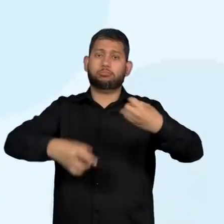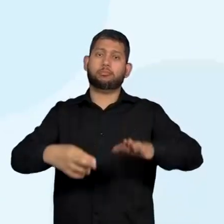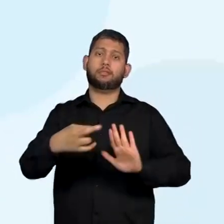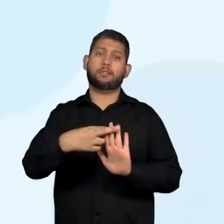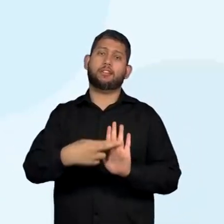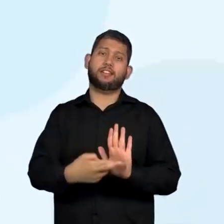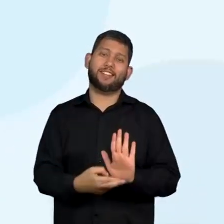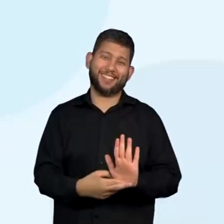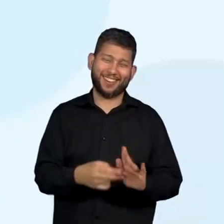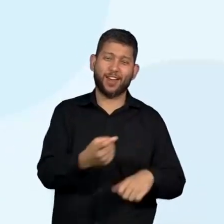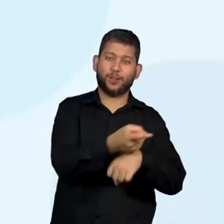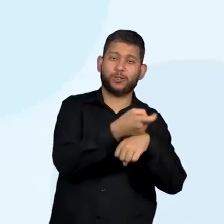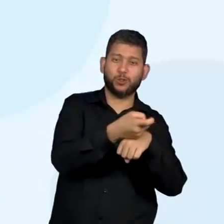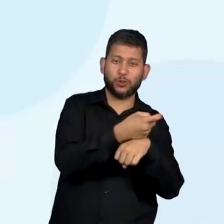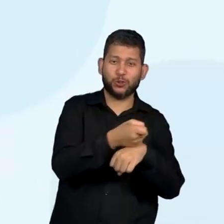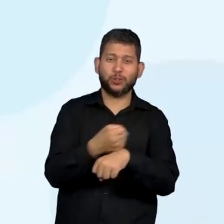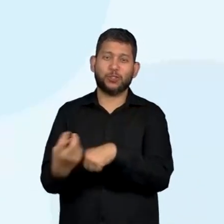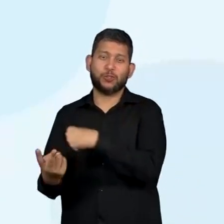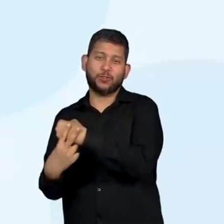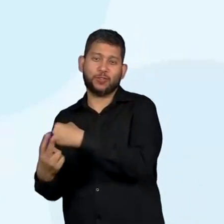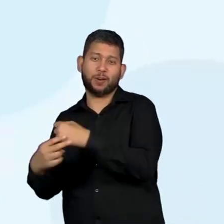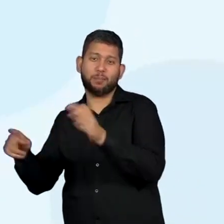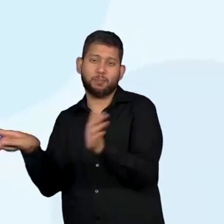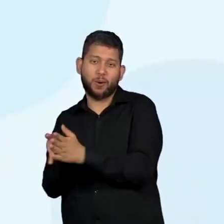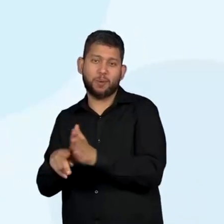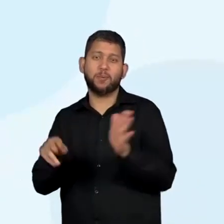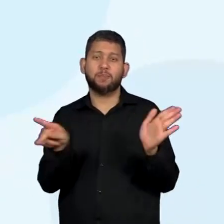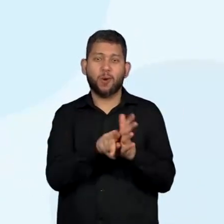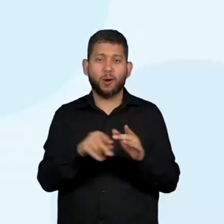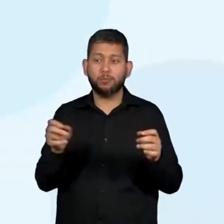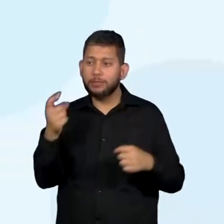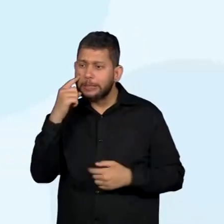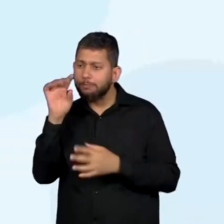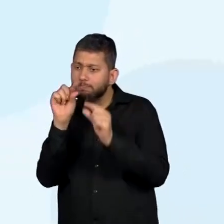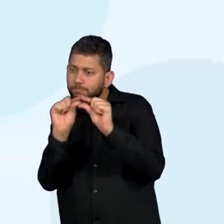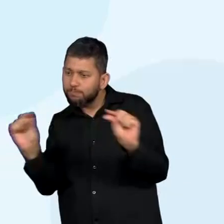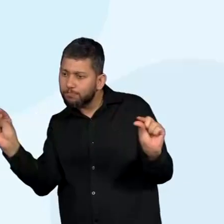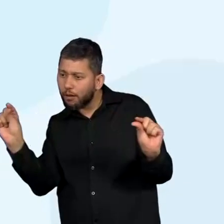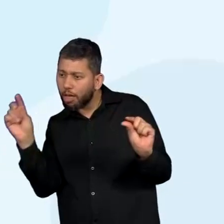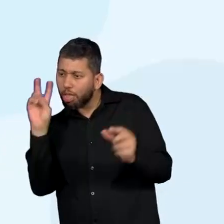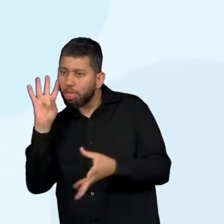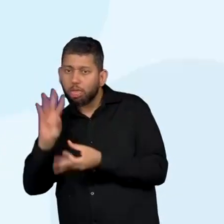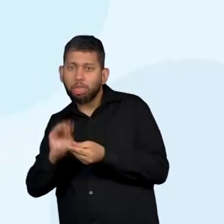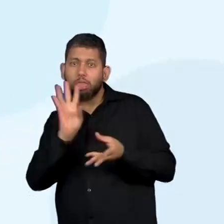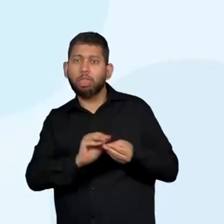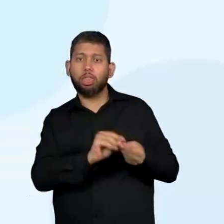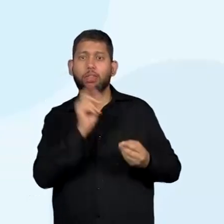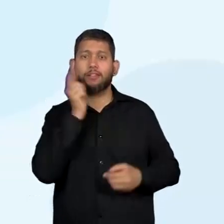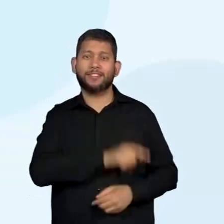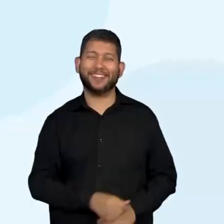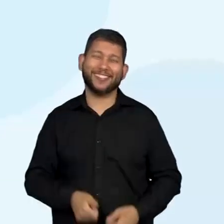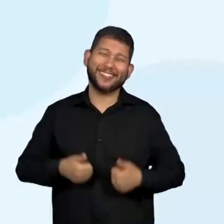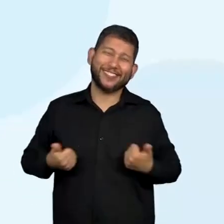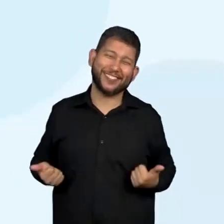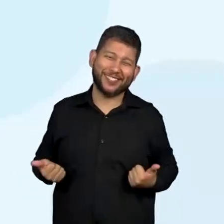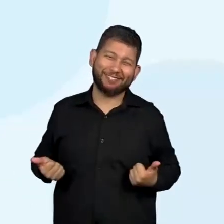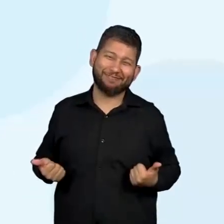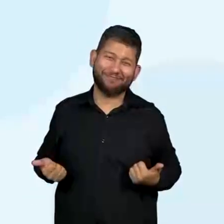S's, relembrando as classes gramaticais dos verbos e dos adjetivos.